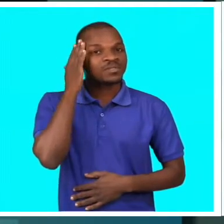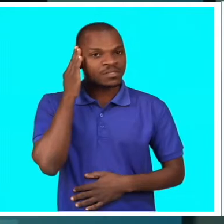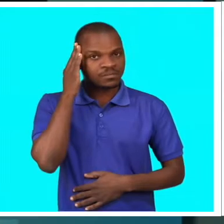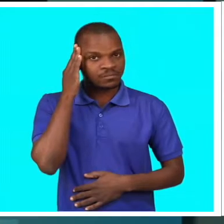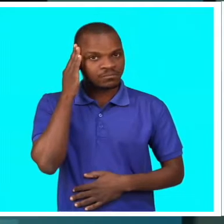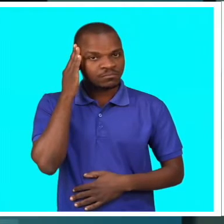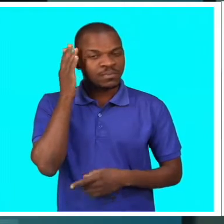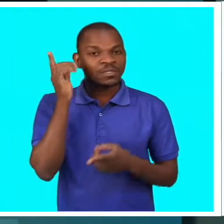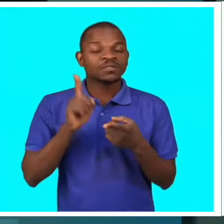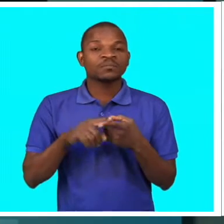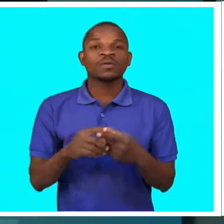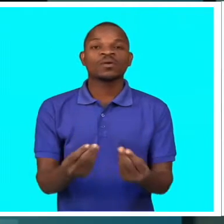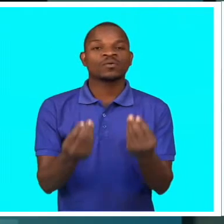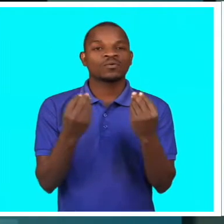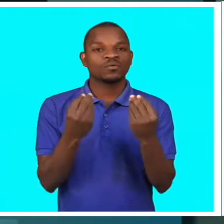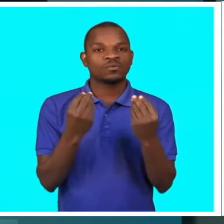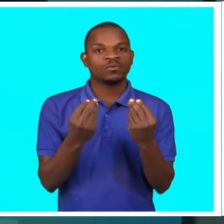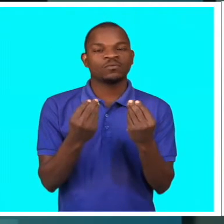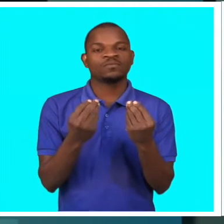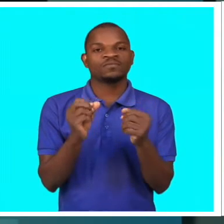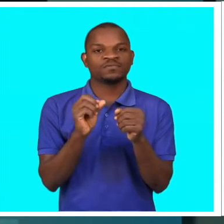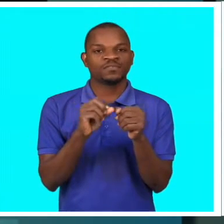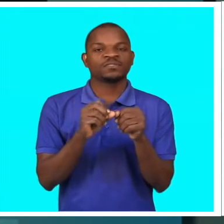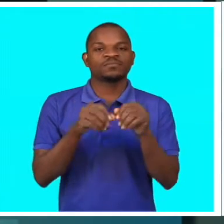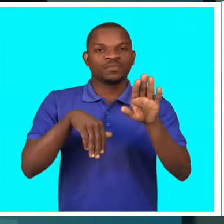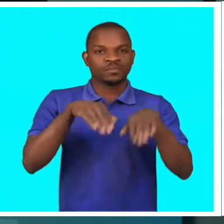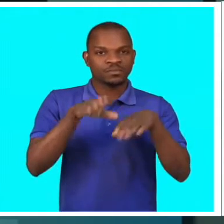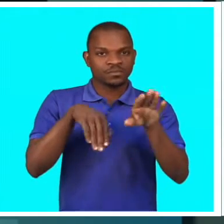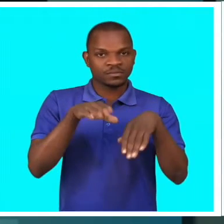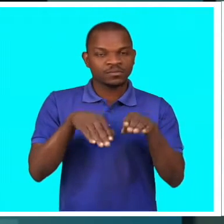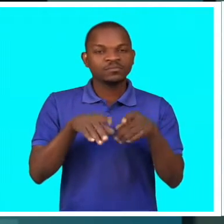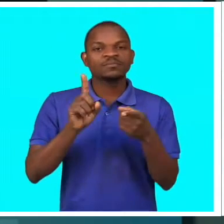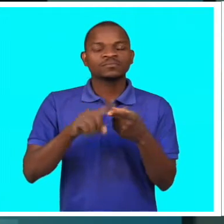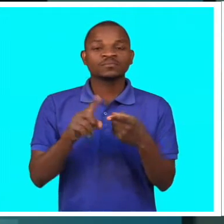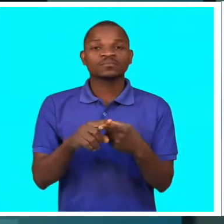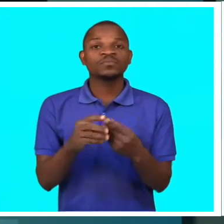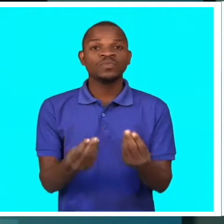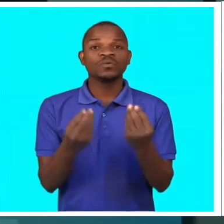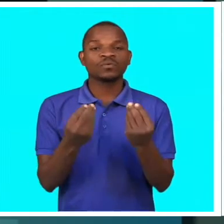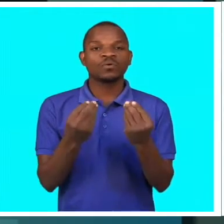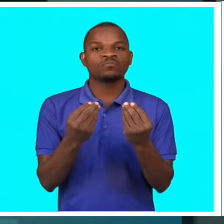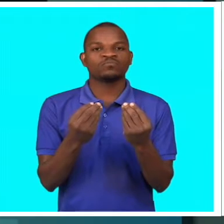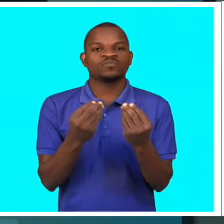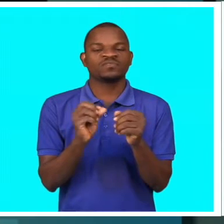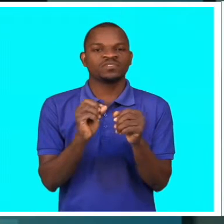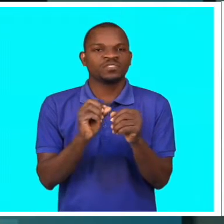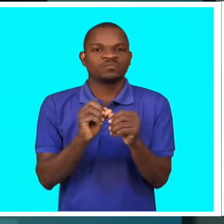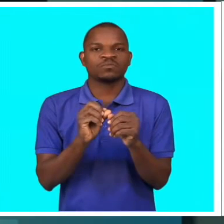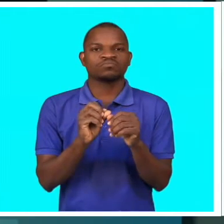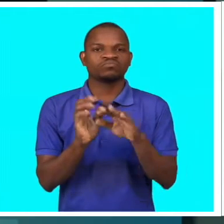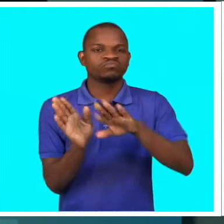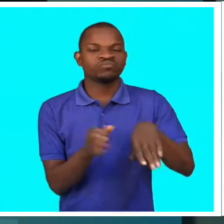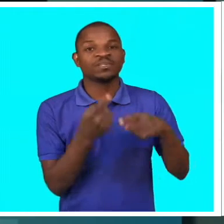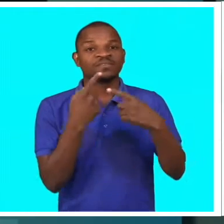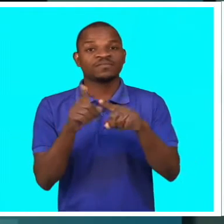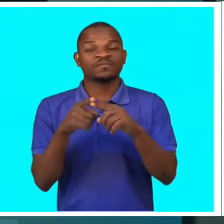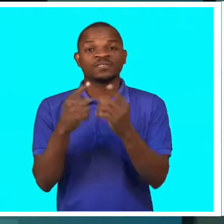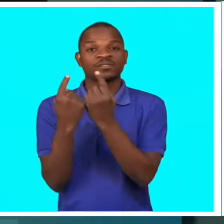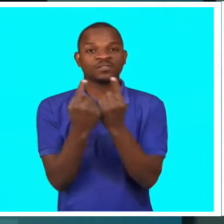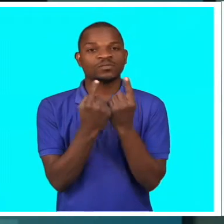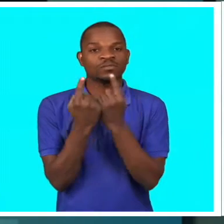forma de encarar, de ver como é que o jogo está a decorrer e como é que eu posso me desenfacelhar de muitas